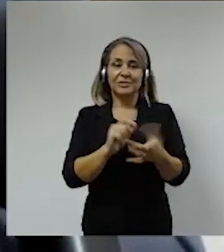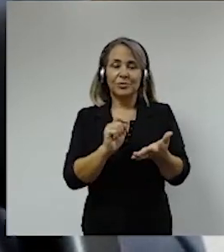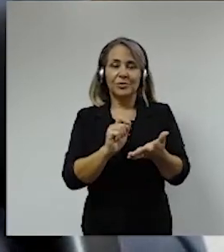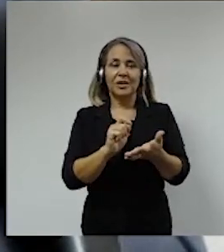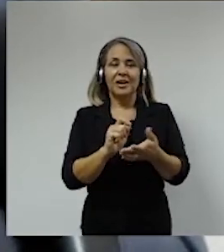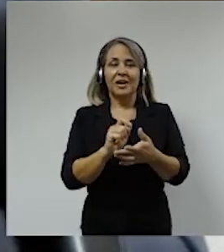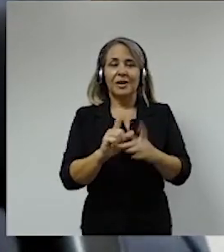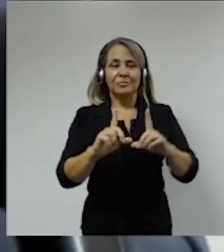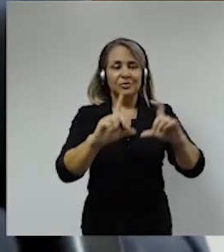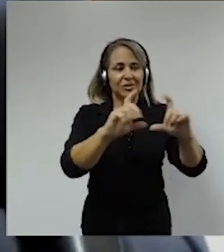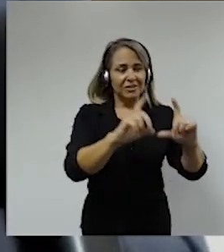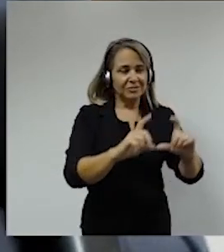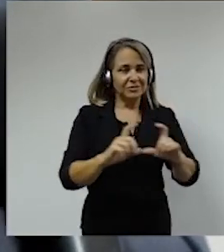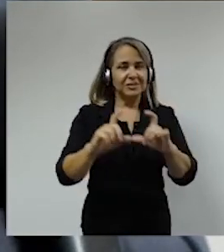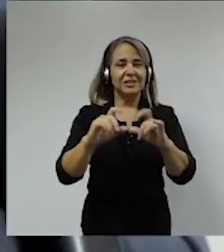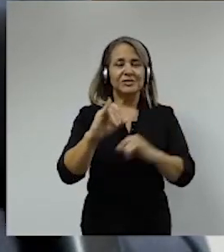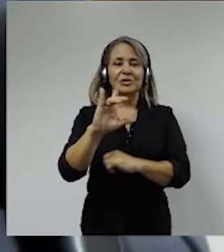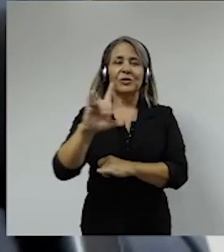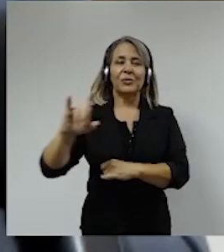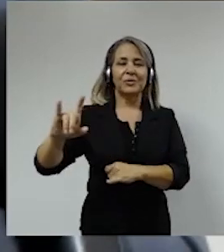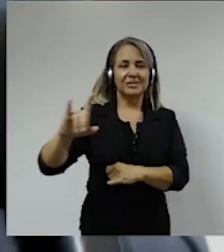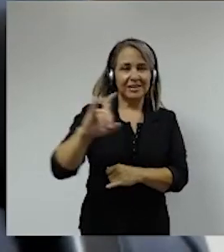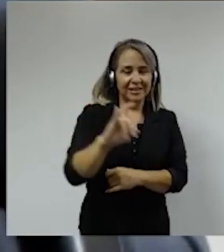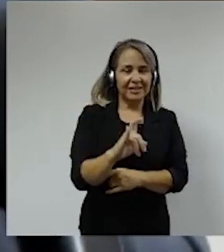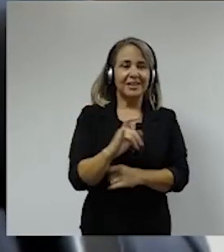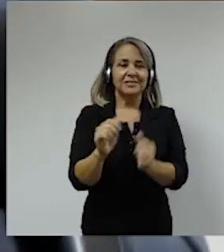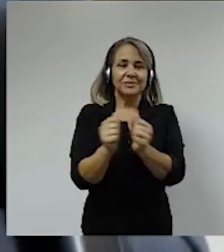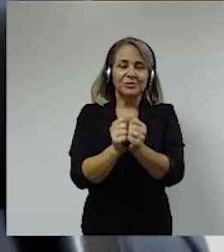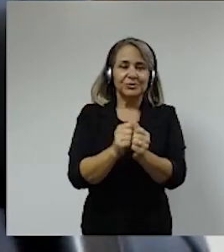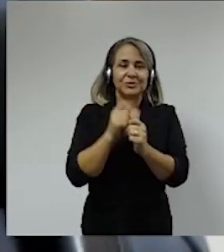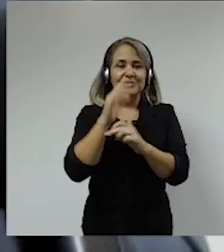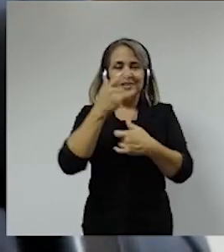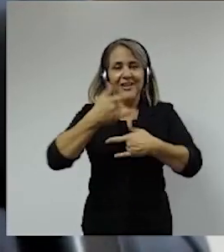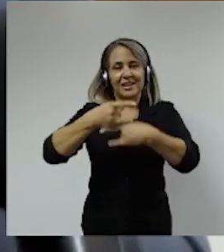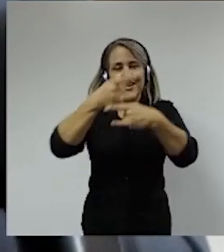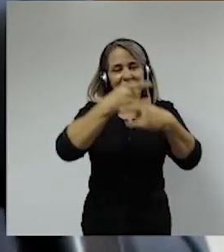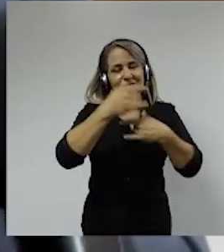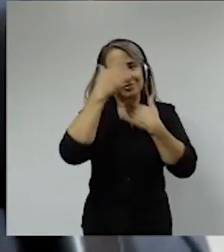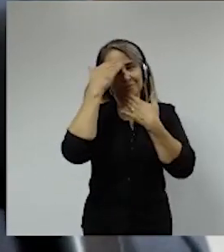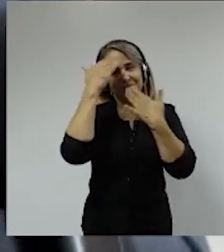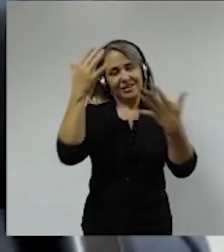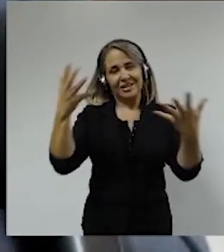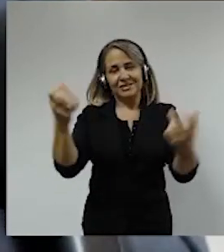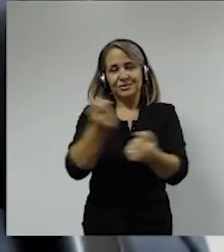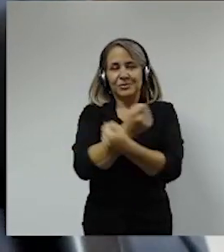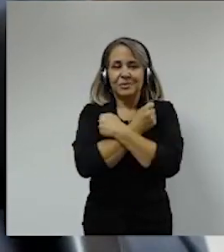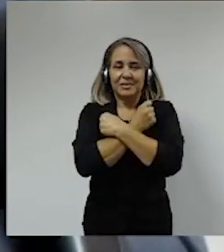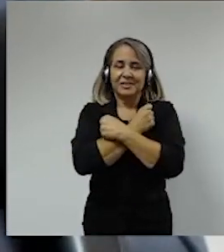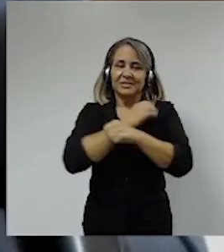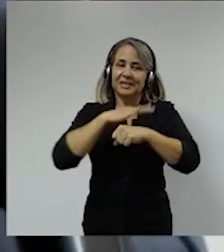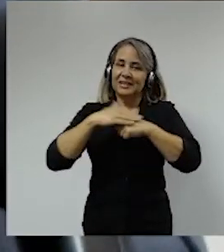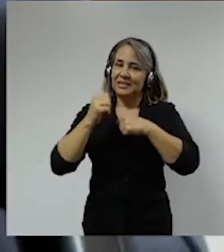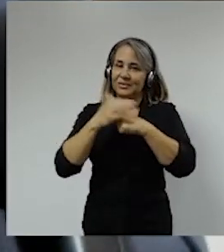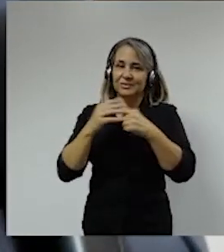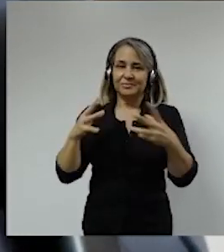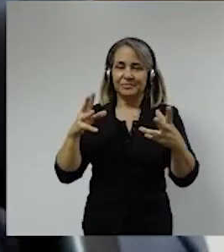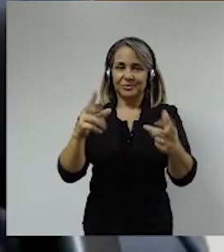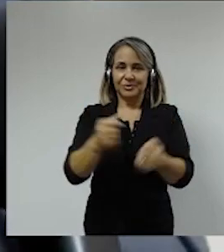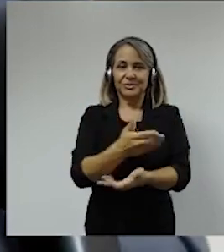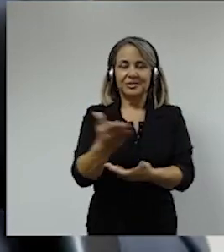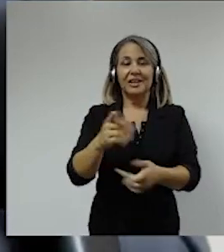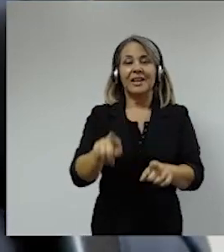printando no Instagram, que estão acompanhando essa live. Muito obrigado, um abraço carinhoso em cada um de vocês. Os